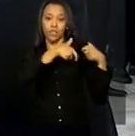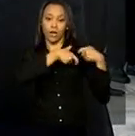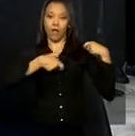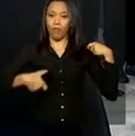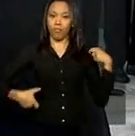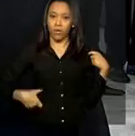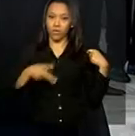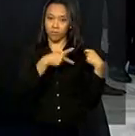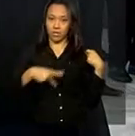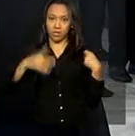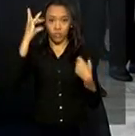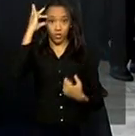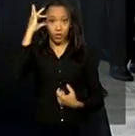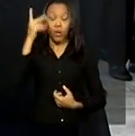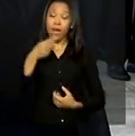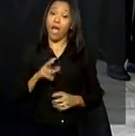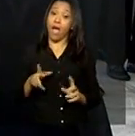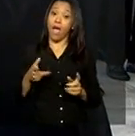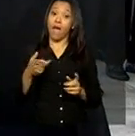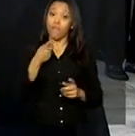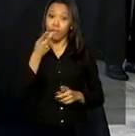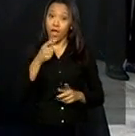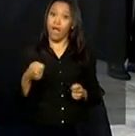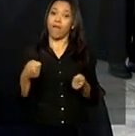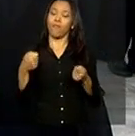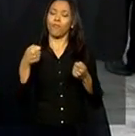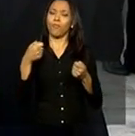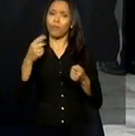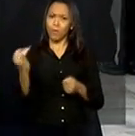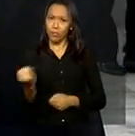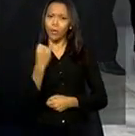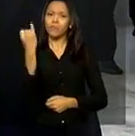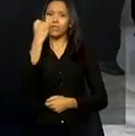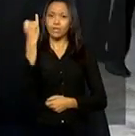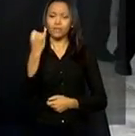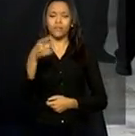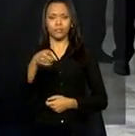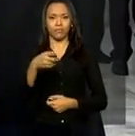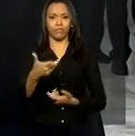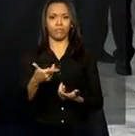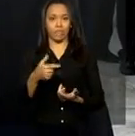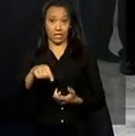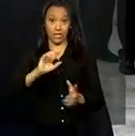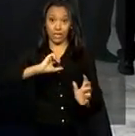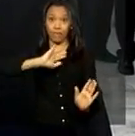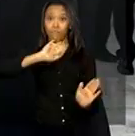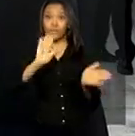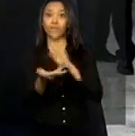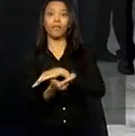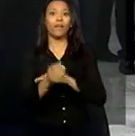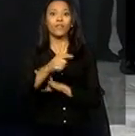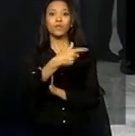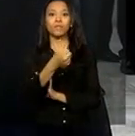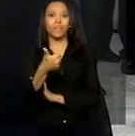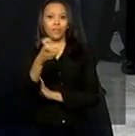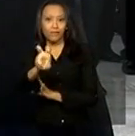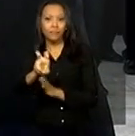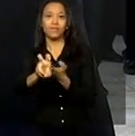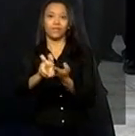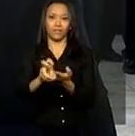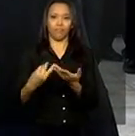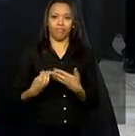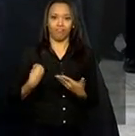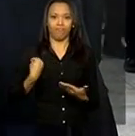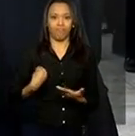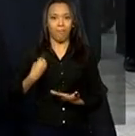o papel e a importância do Brasil como um ator das relações internacionais. Ainda mais, né? Nessa data, né? Virada de ano. Isso, ainda mais neste momento.